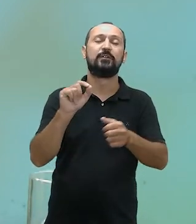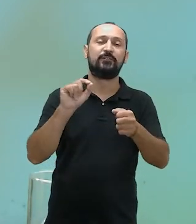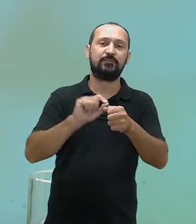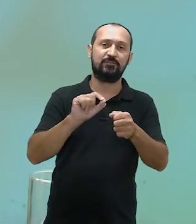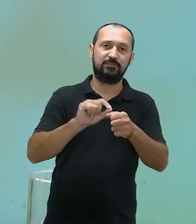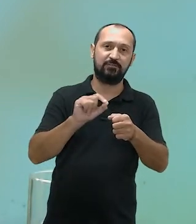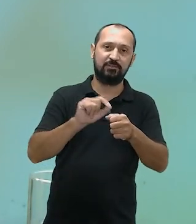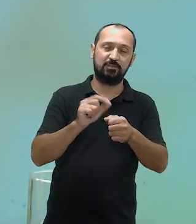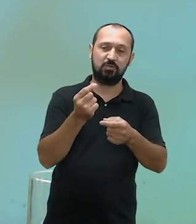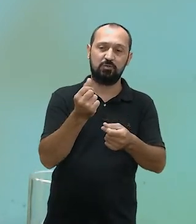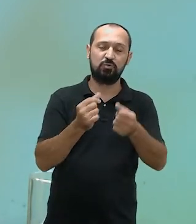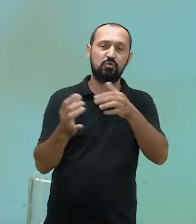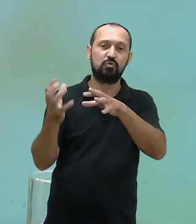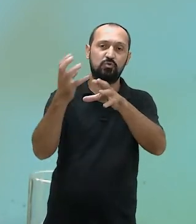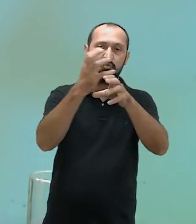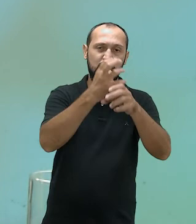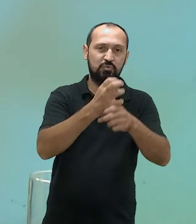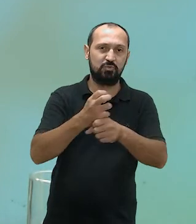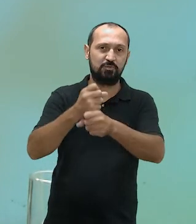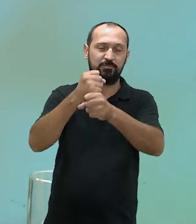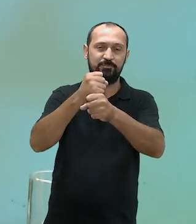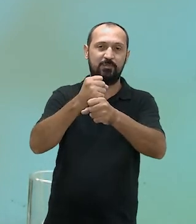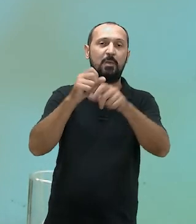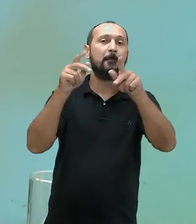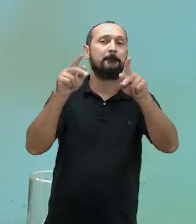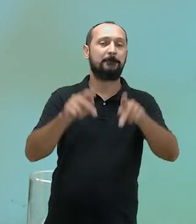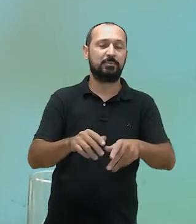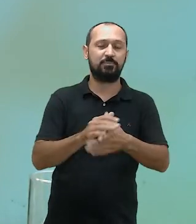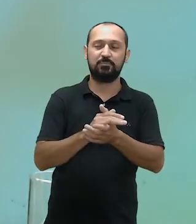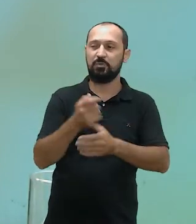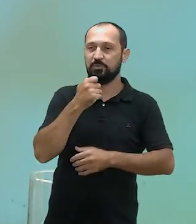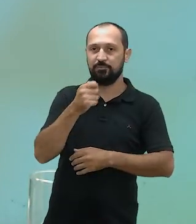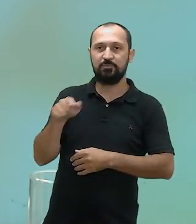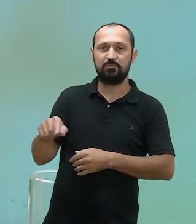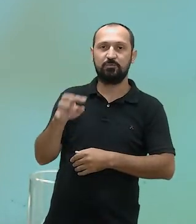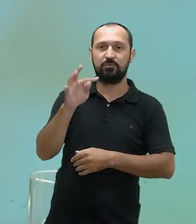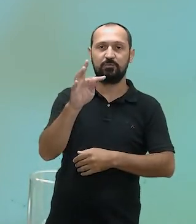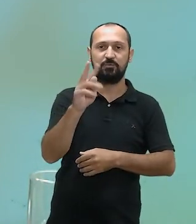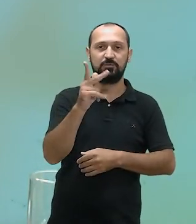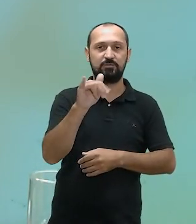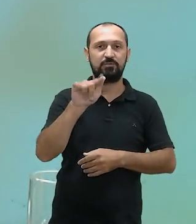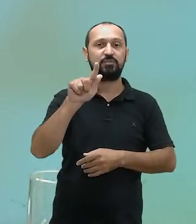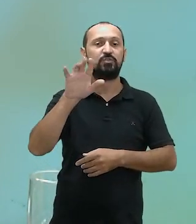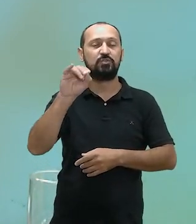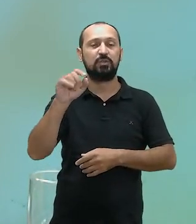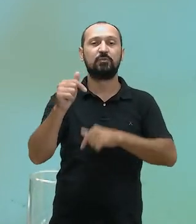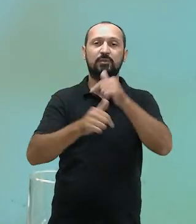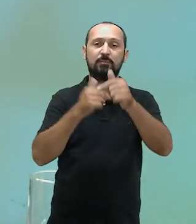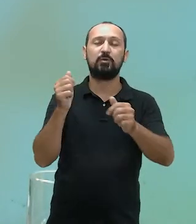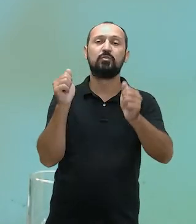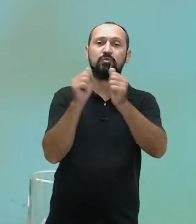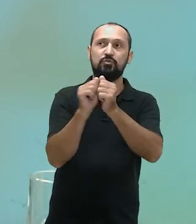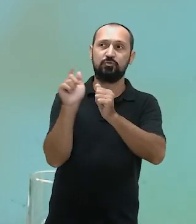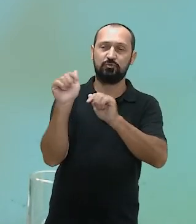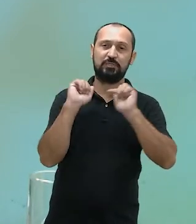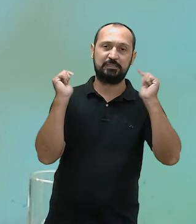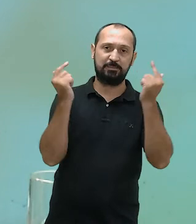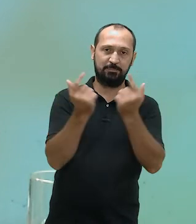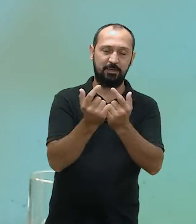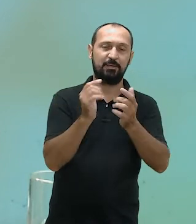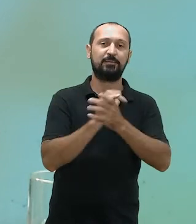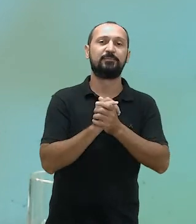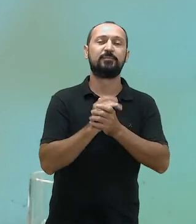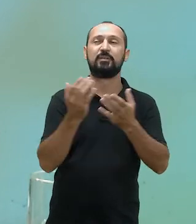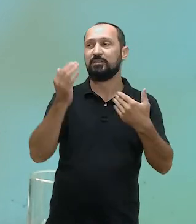e a execução do orçamento público. Nosso entrevistado foi o Tiago Debeza, que trabalha lá comigo na